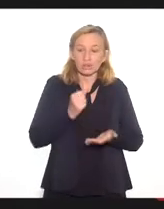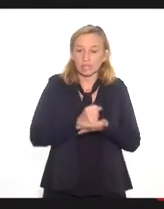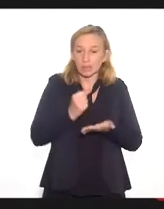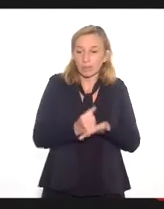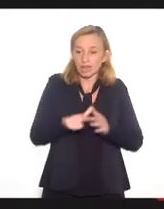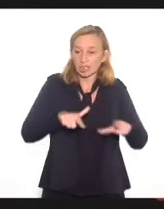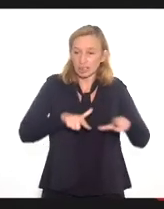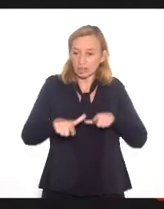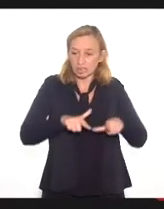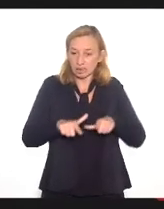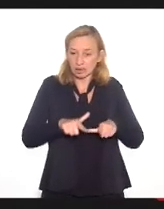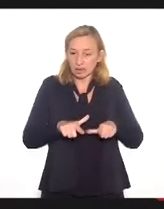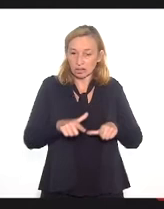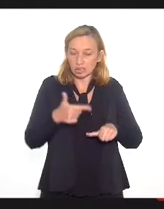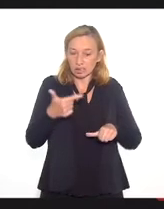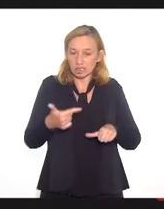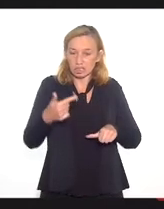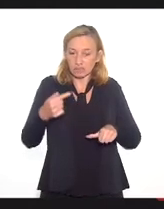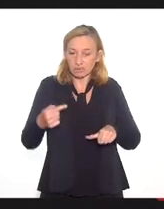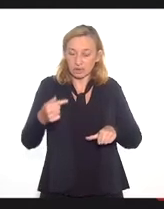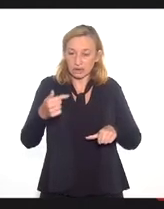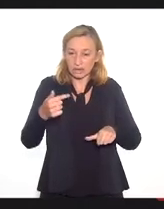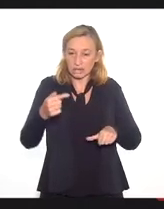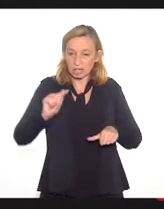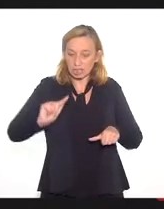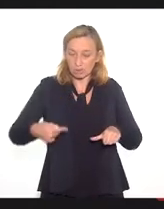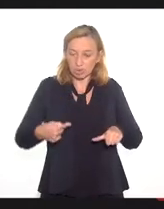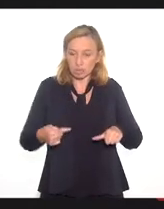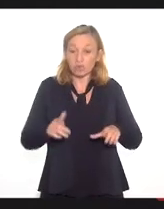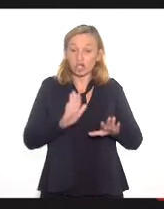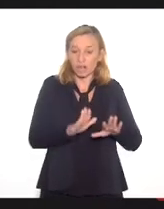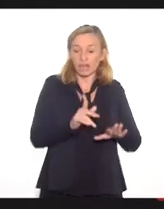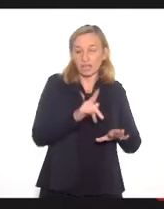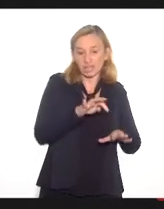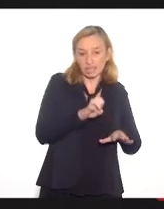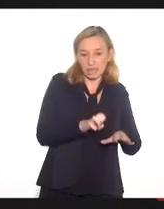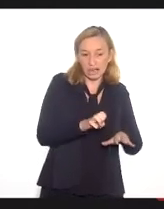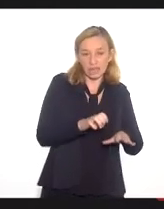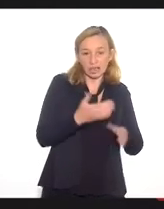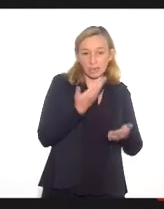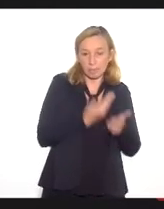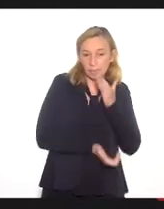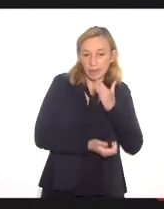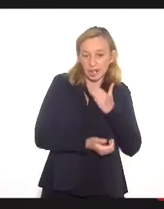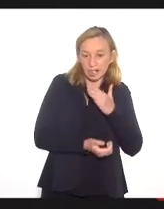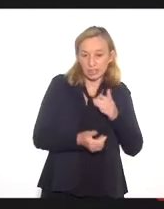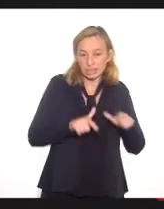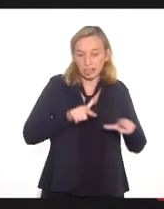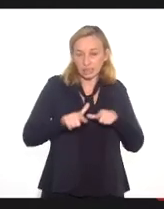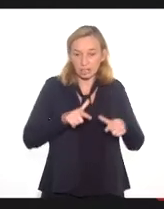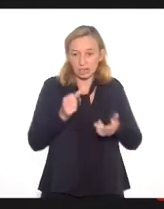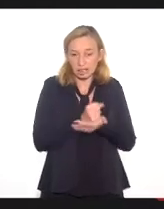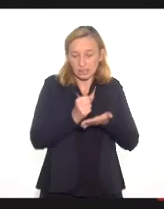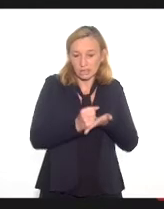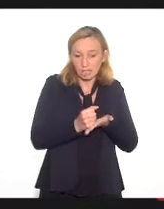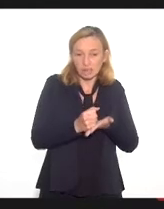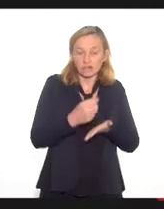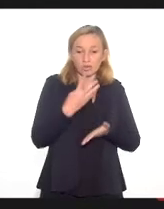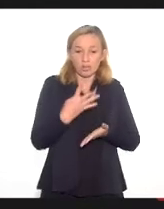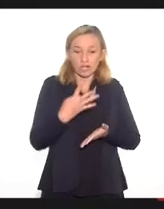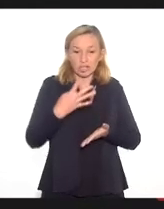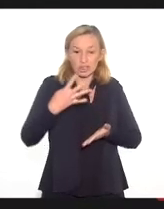assinada de 127 mil já a PNAD dá uma perda de empregos com carteira assinada deputada Renata de